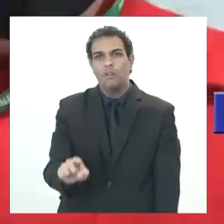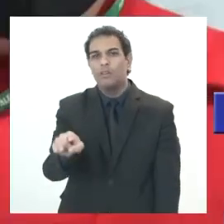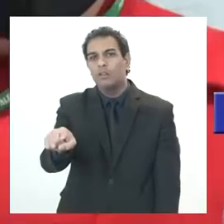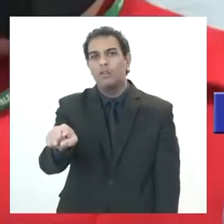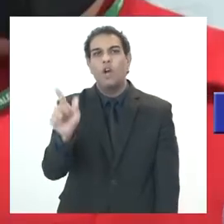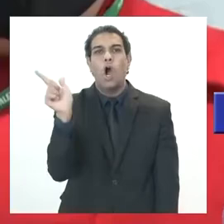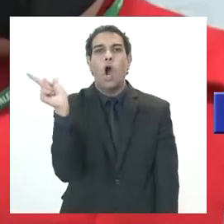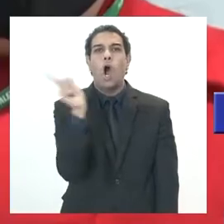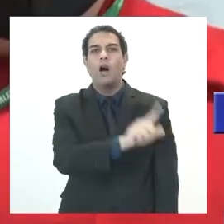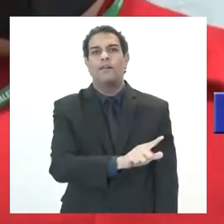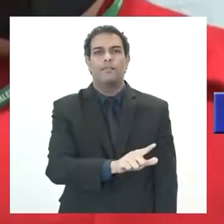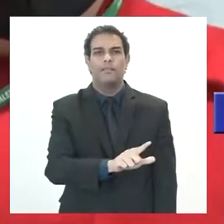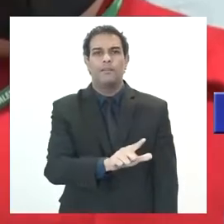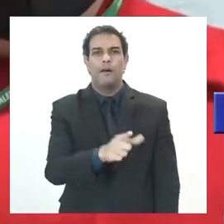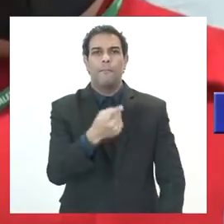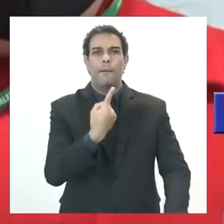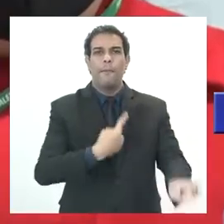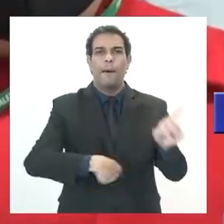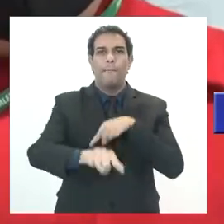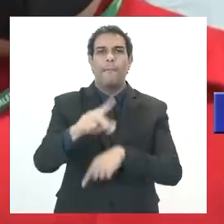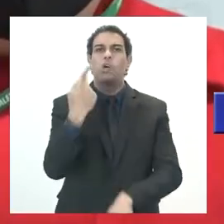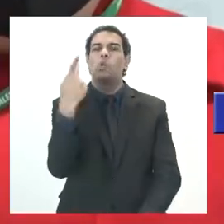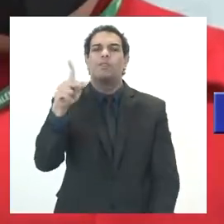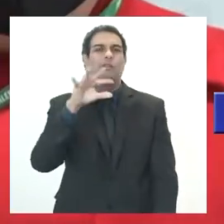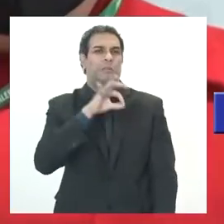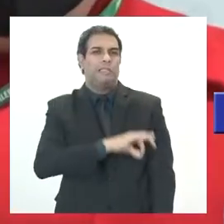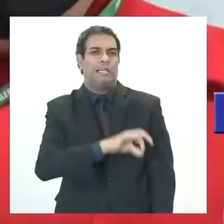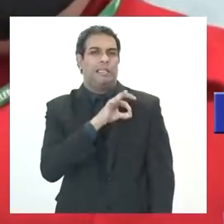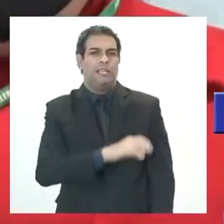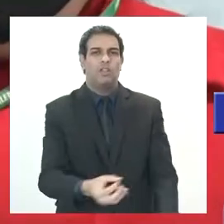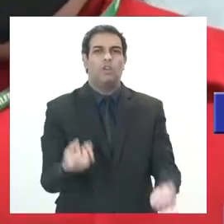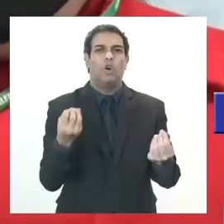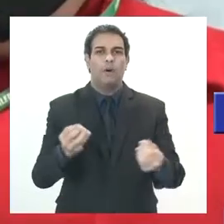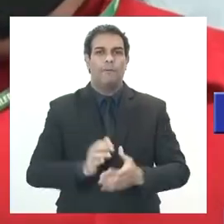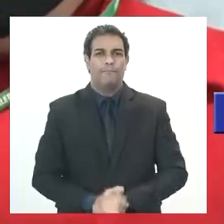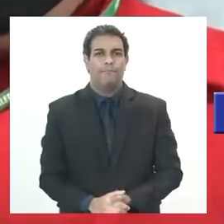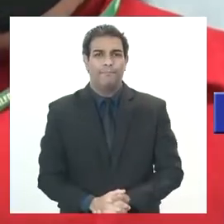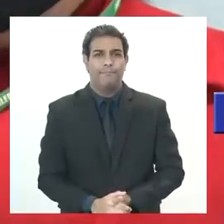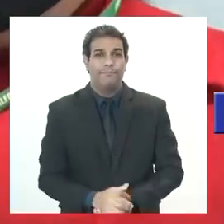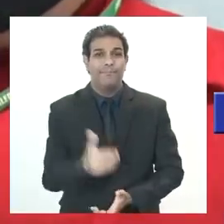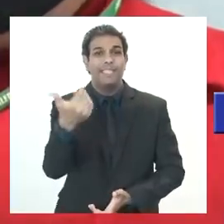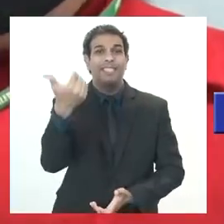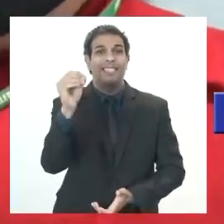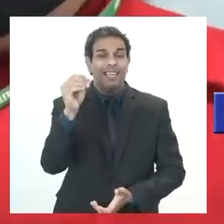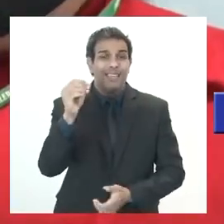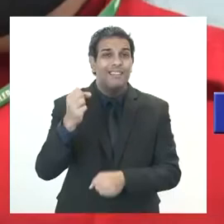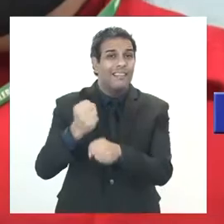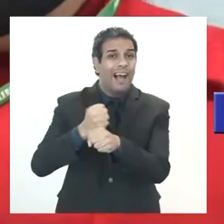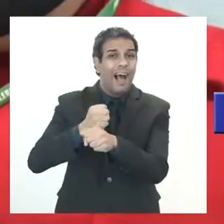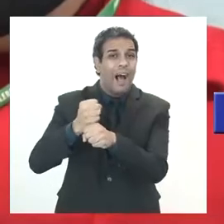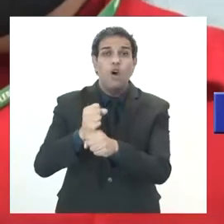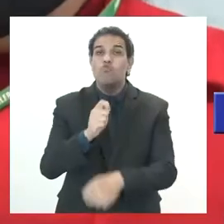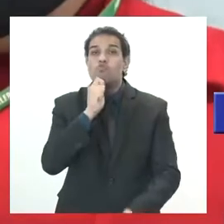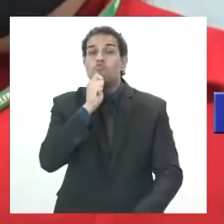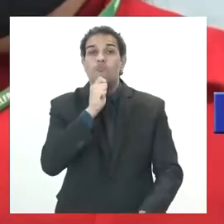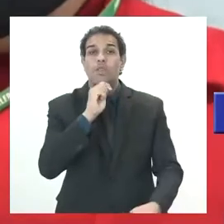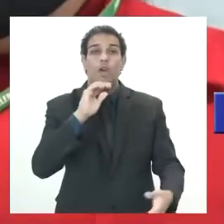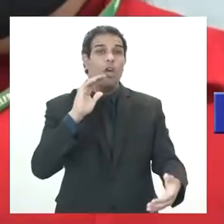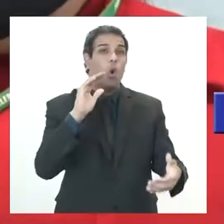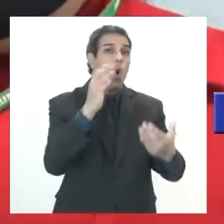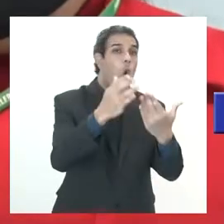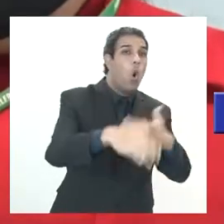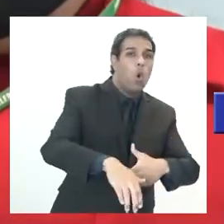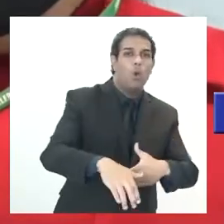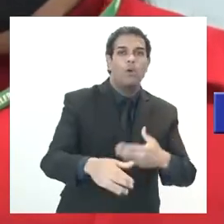recompor os seus não é razoável ficar 10 anos sem concurso então isso a